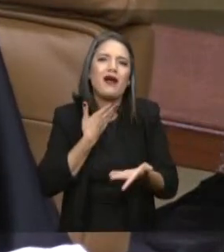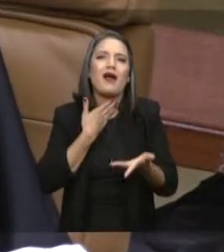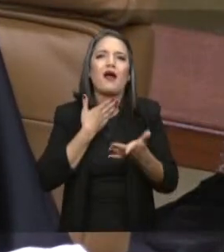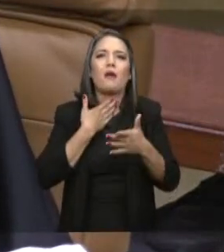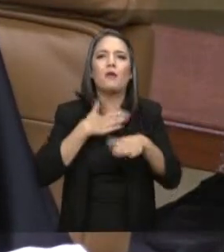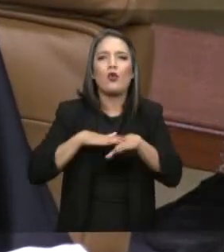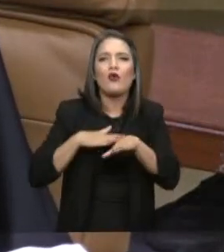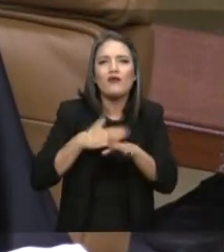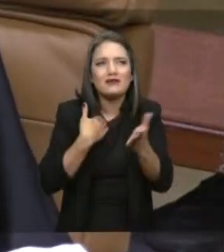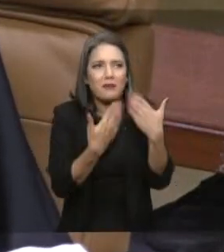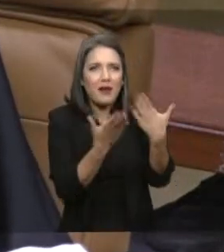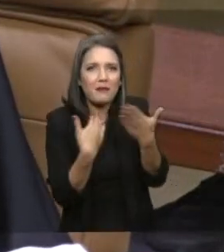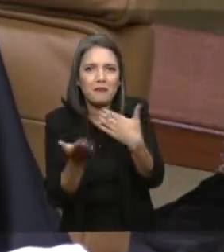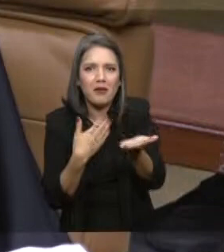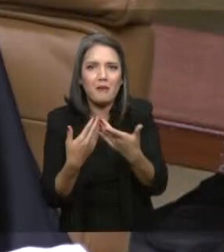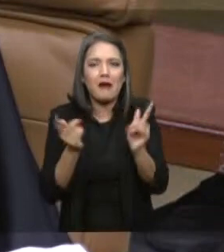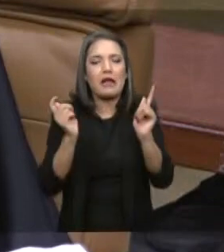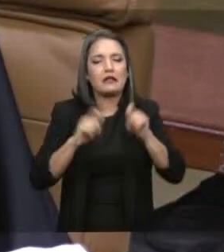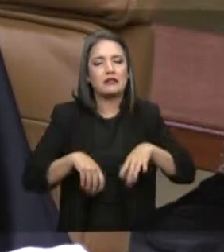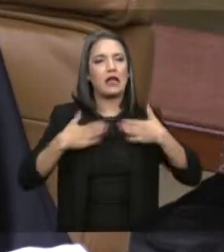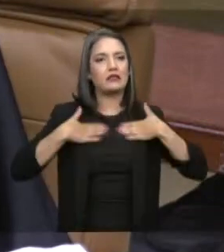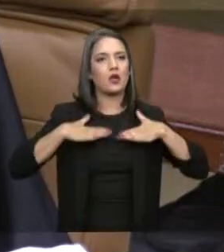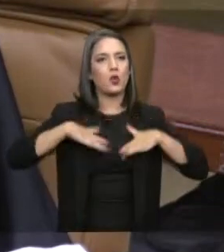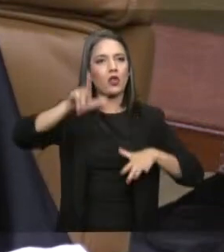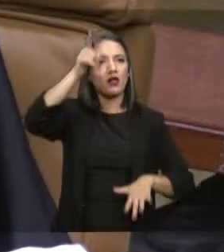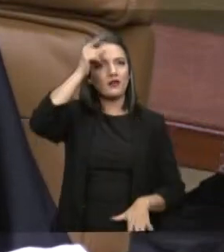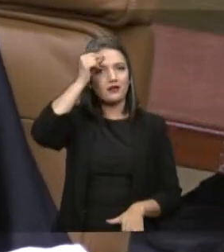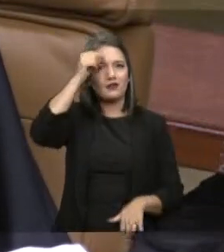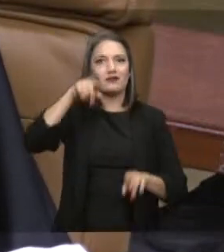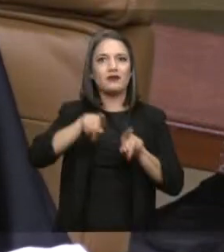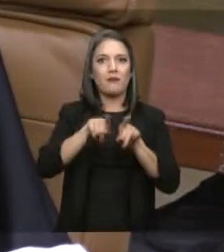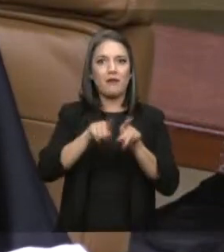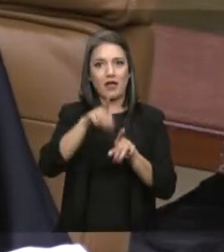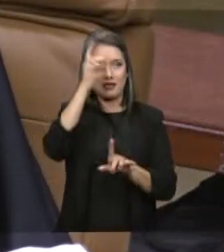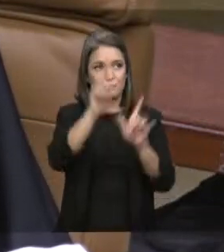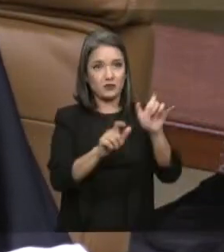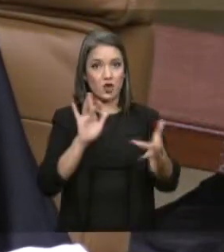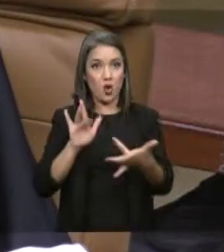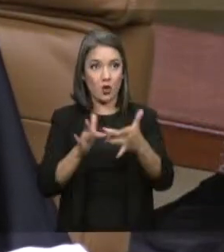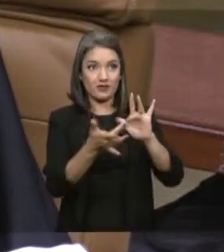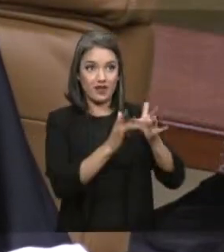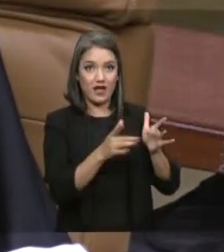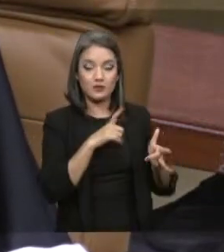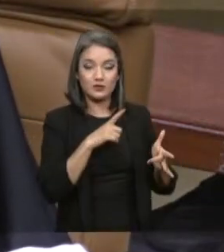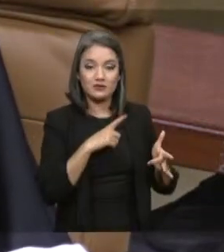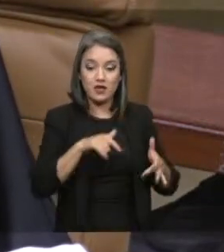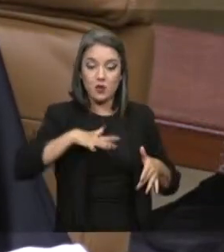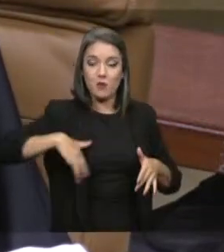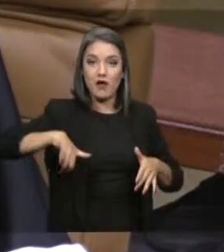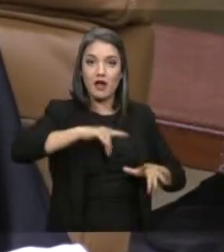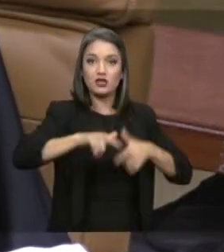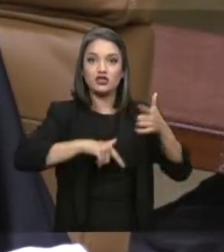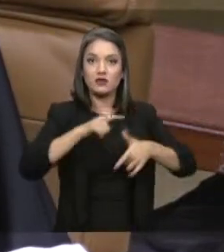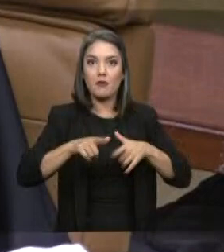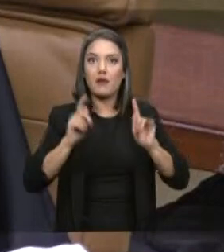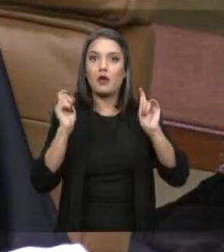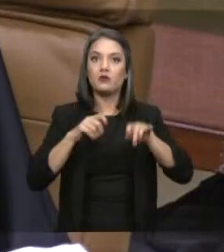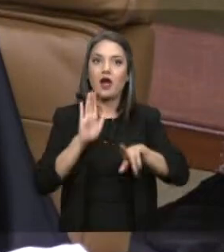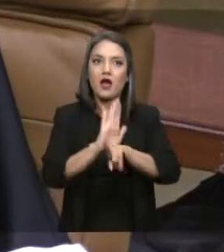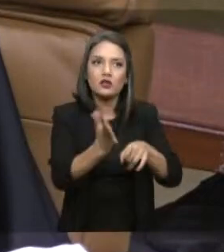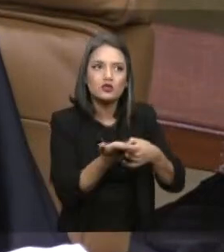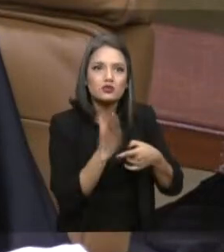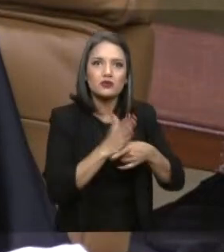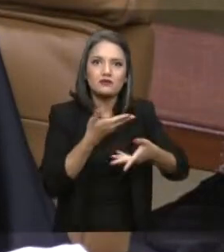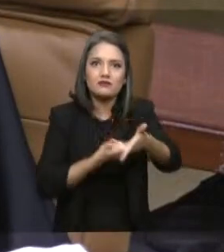a relaxar elas proporcionam maior contato entre os profissionais gerando um ambiente de trabalho colaborativo